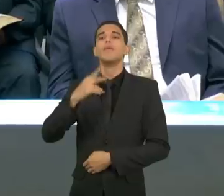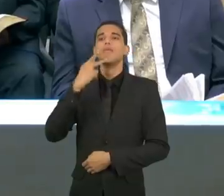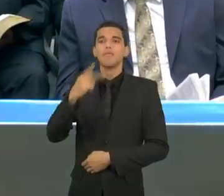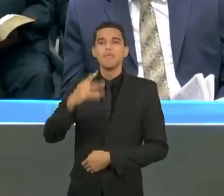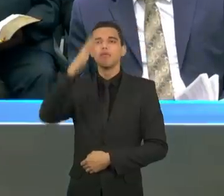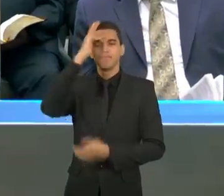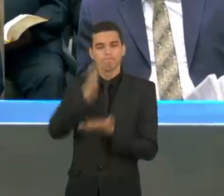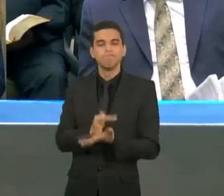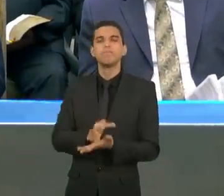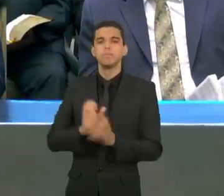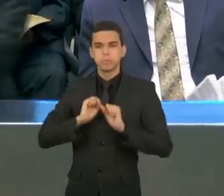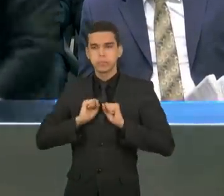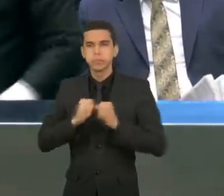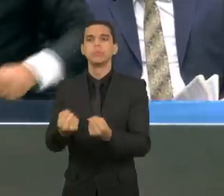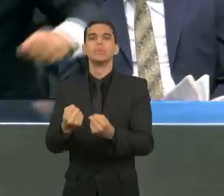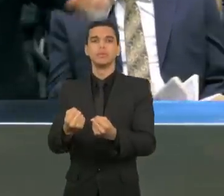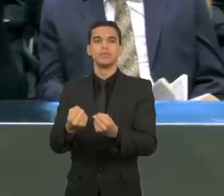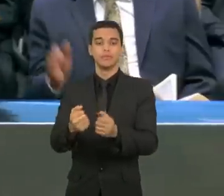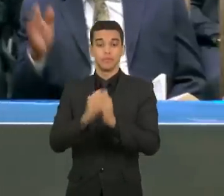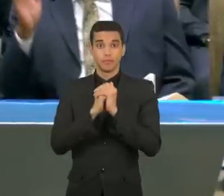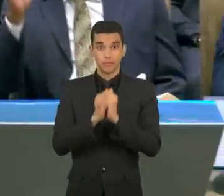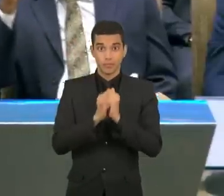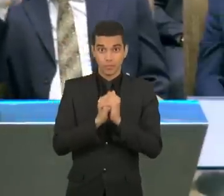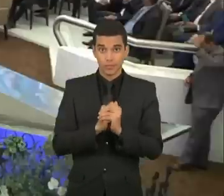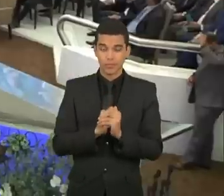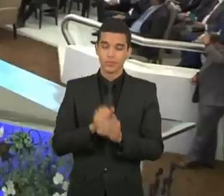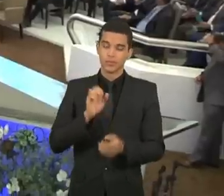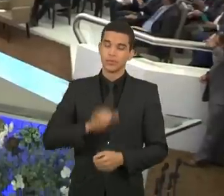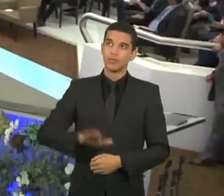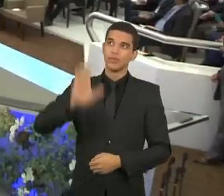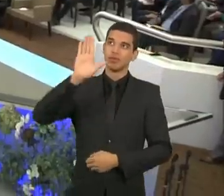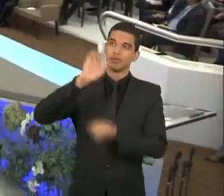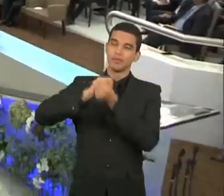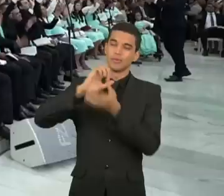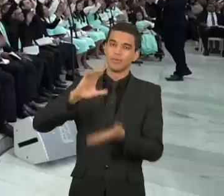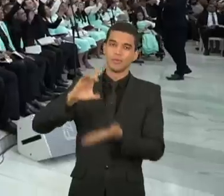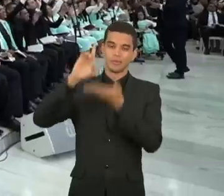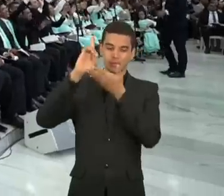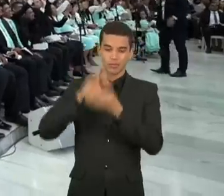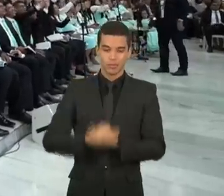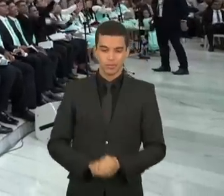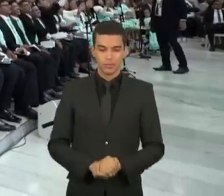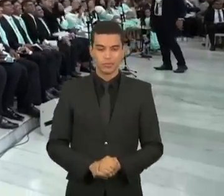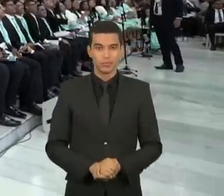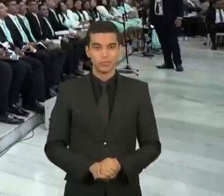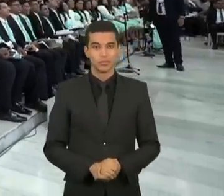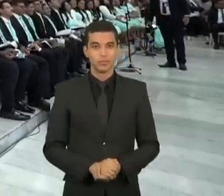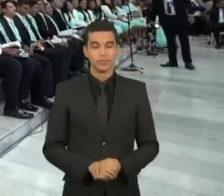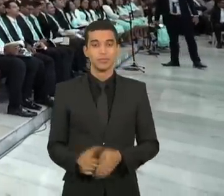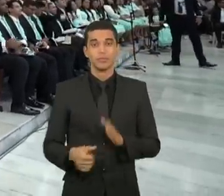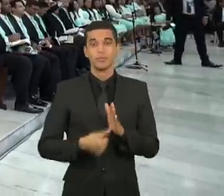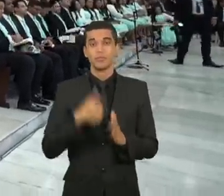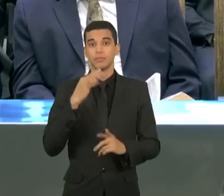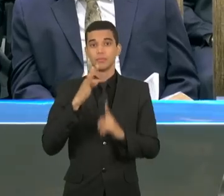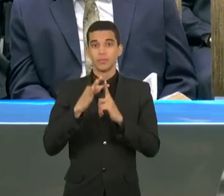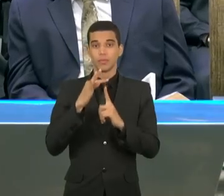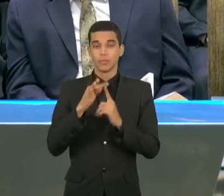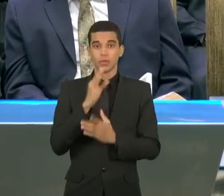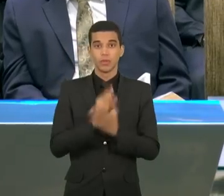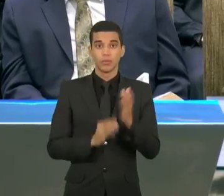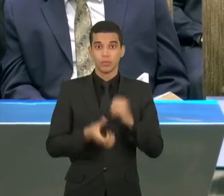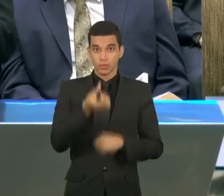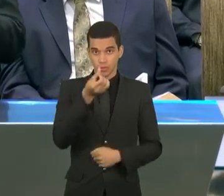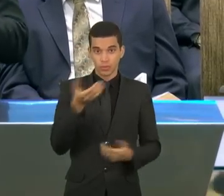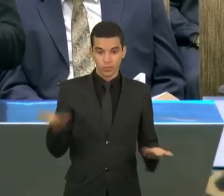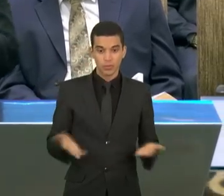entregue. Quem entendeu isso, levanta a mão e dá glória a Deus. 1 Timóteo capítulo 6, hoje vamos ler muita